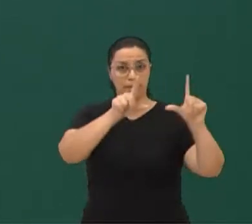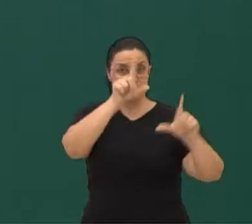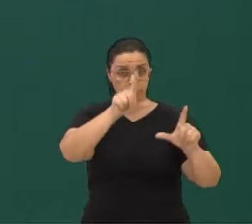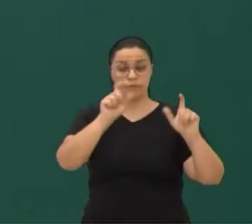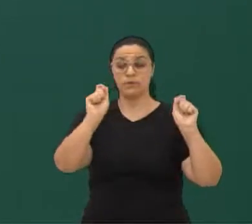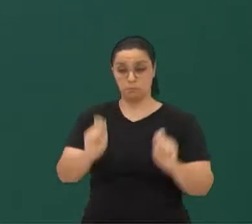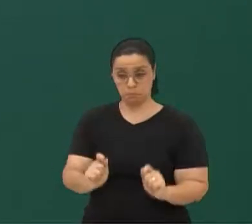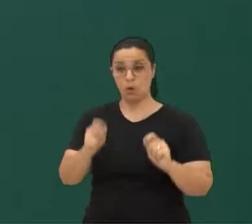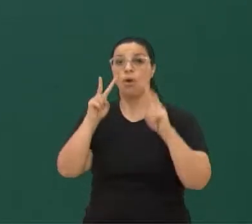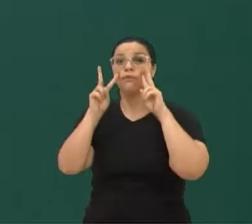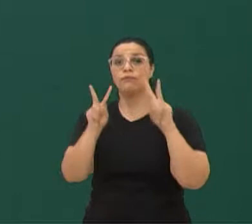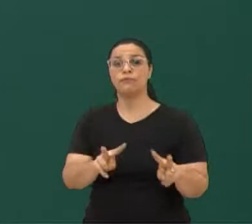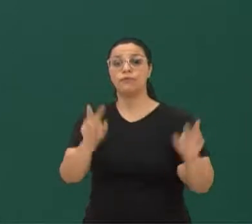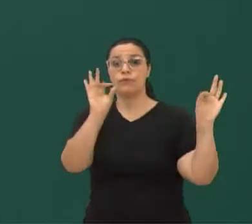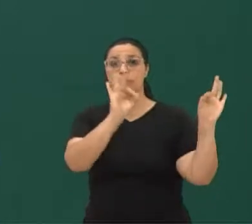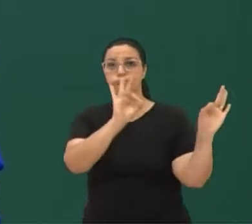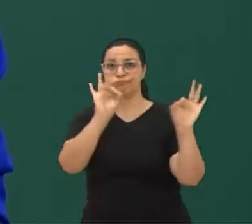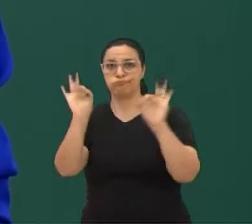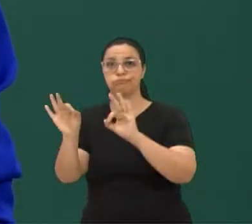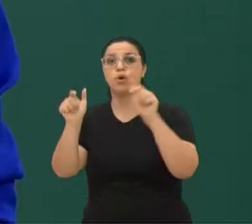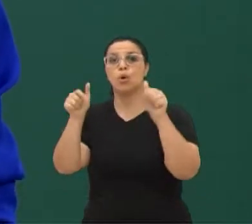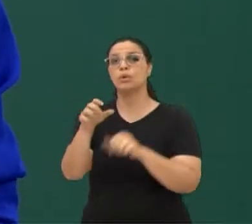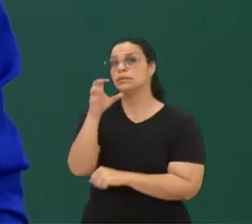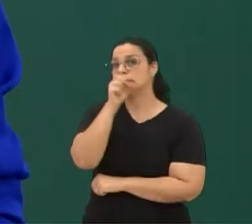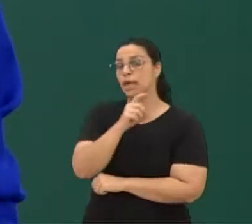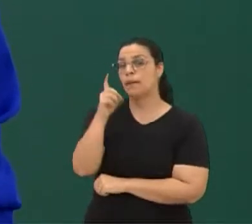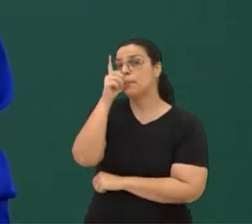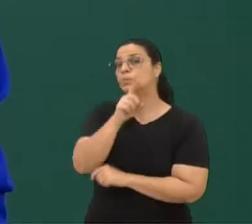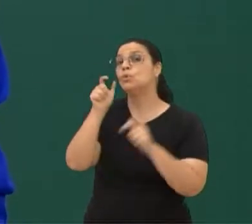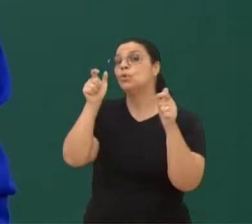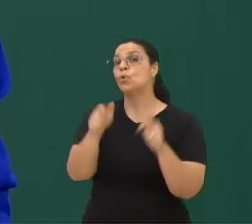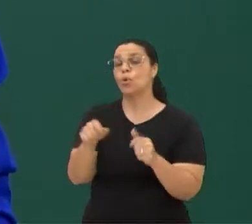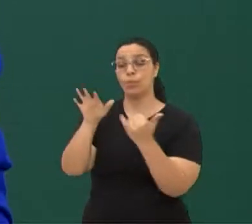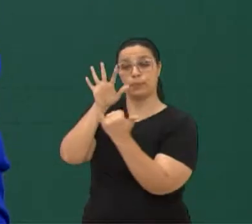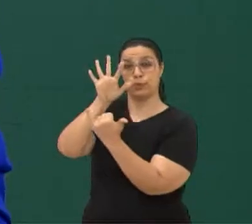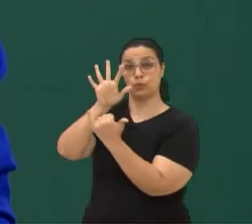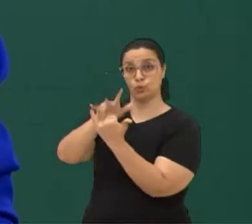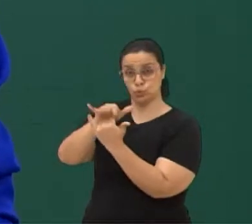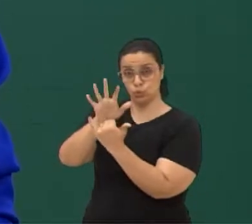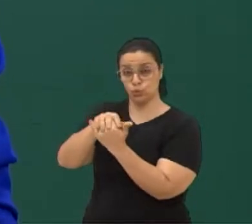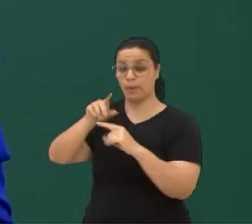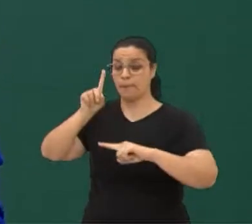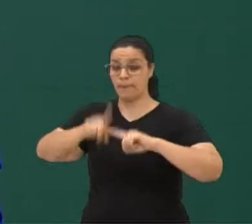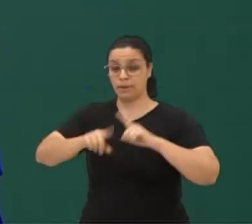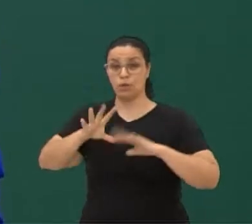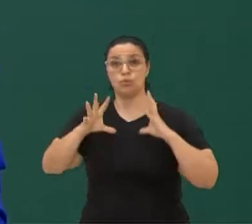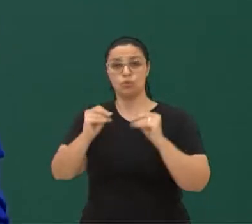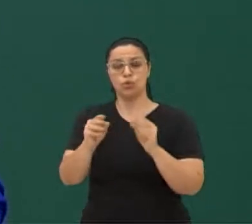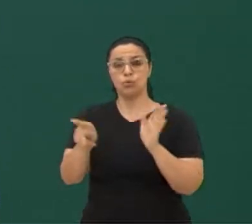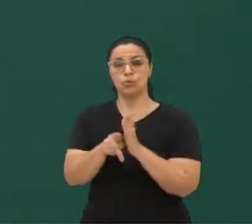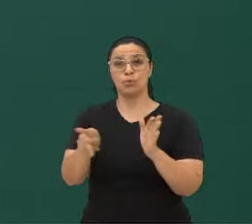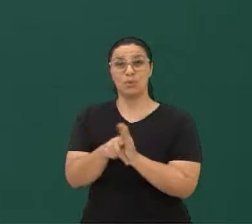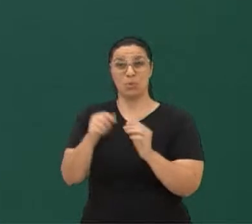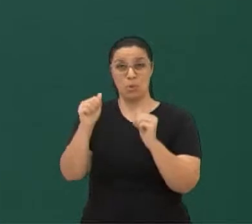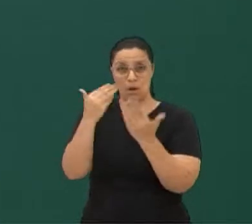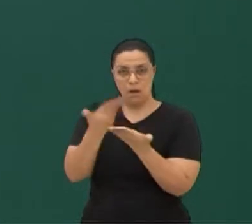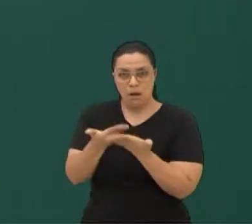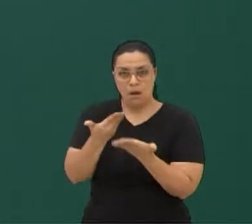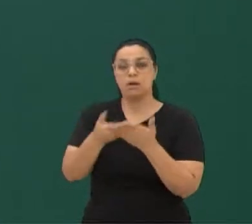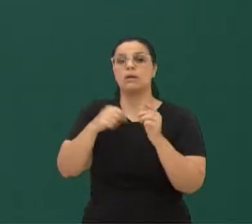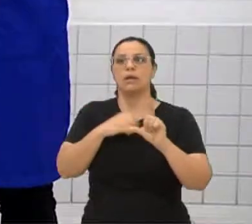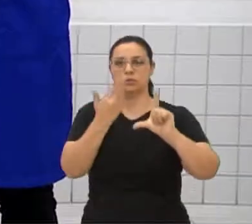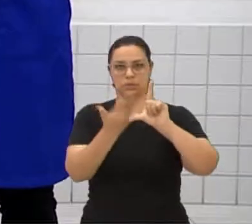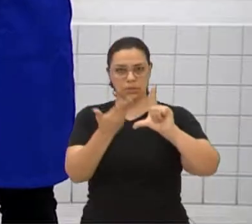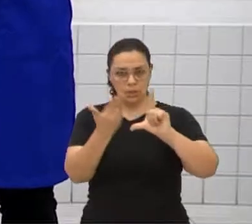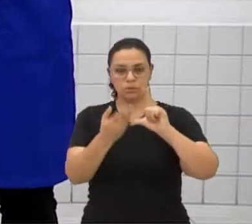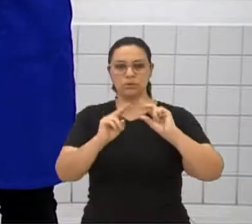porque vocês poderão ter acesso a essa aula no fim de semana entretanto Todo o material dessa aula também vai tá disponível